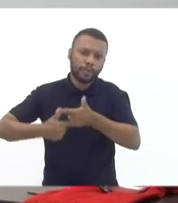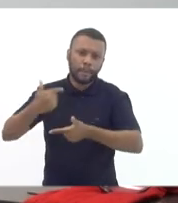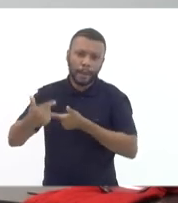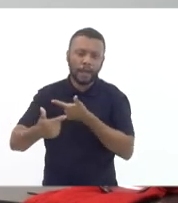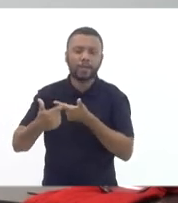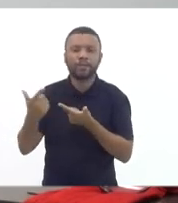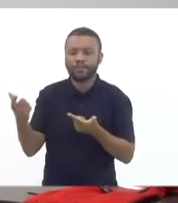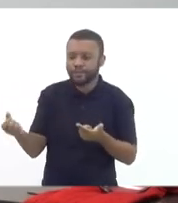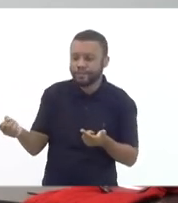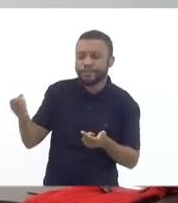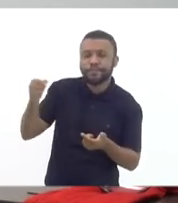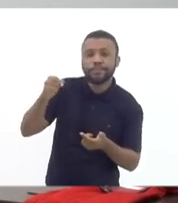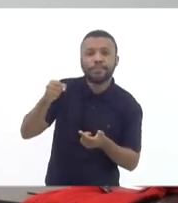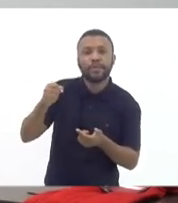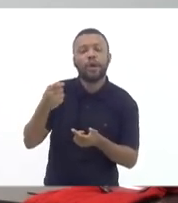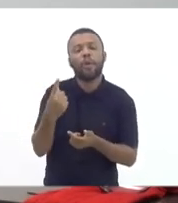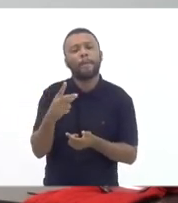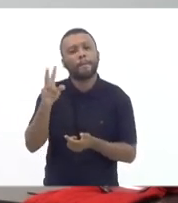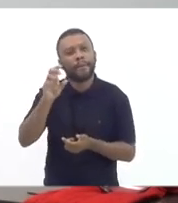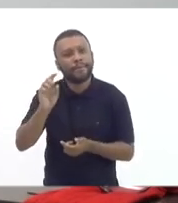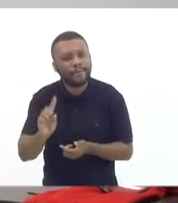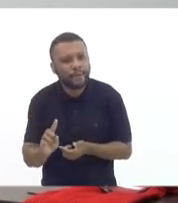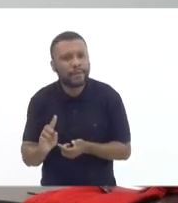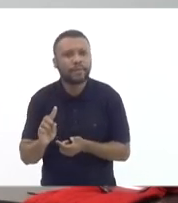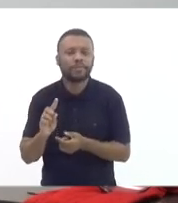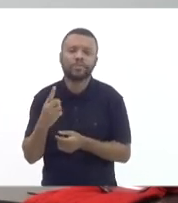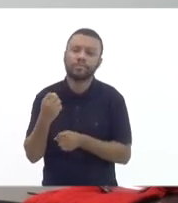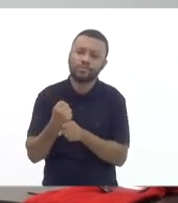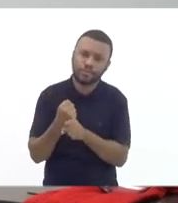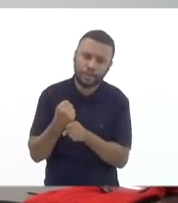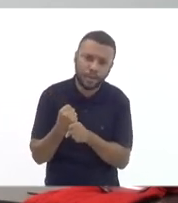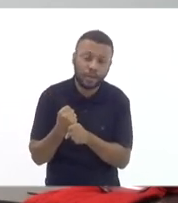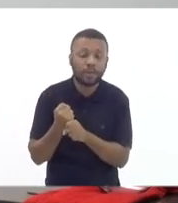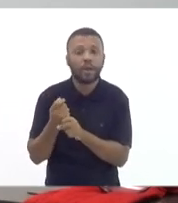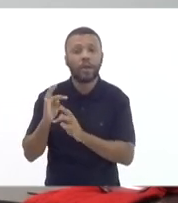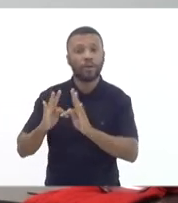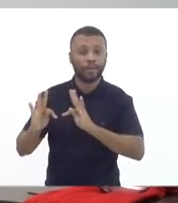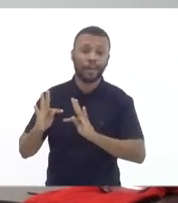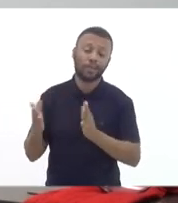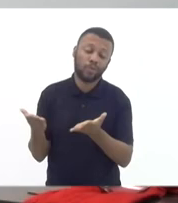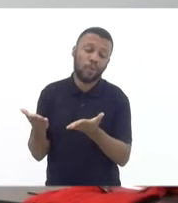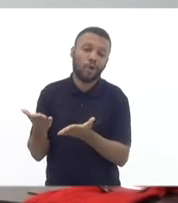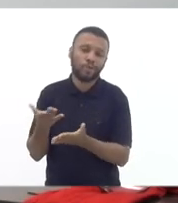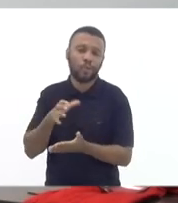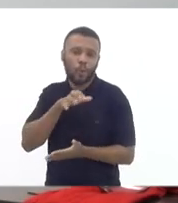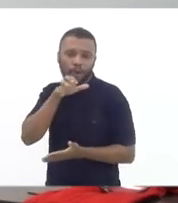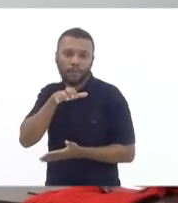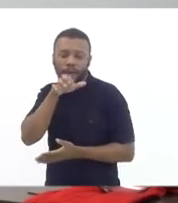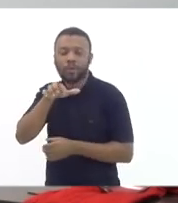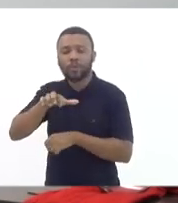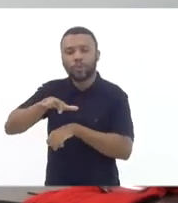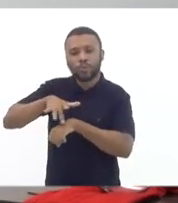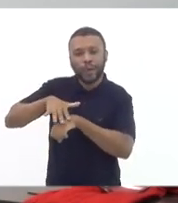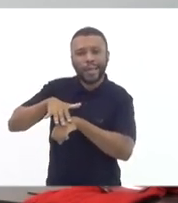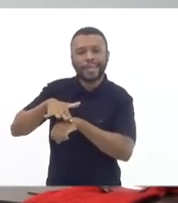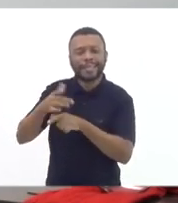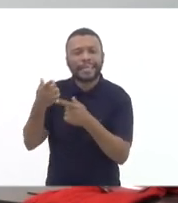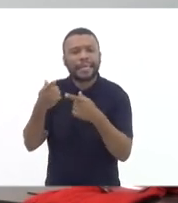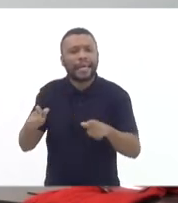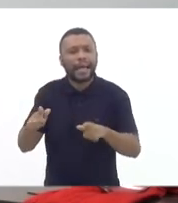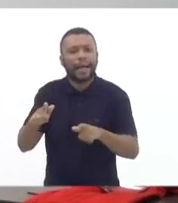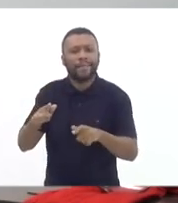recolher uma vez durante um ano. Eu trato um animal hoje com doenças zoonóticas,